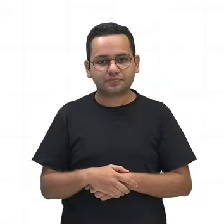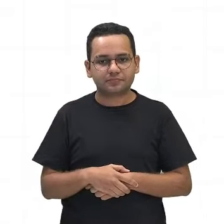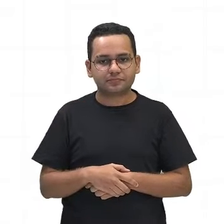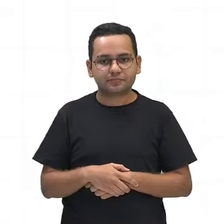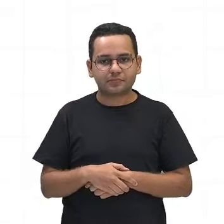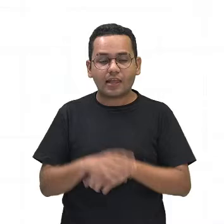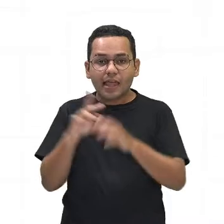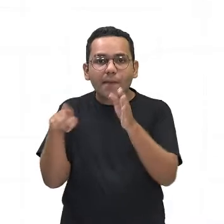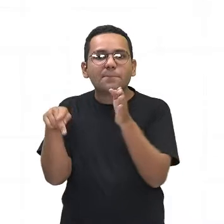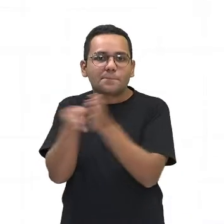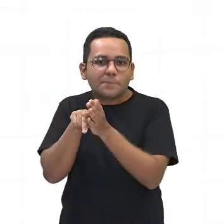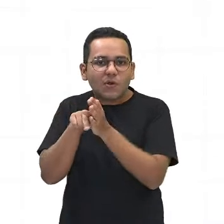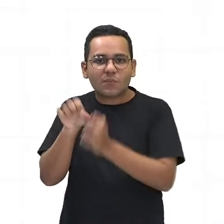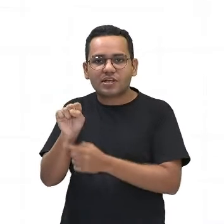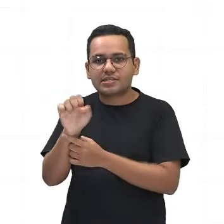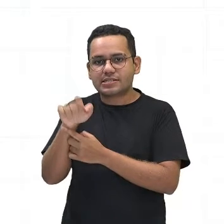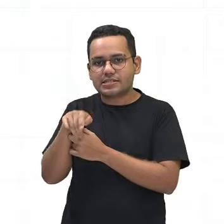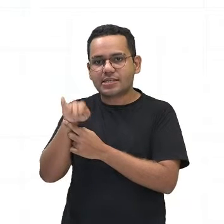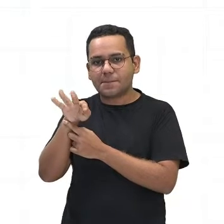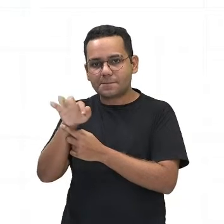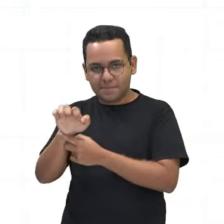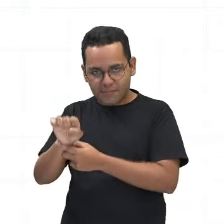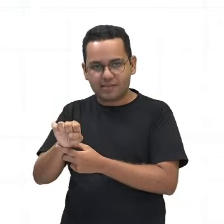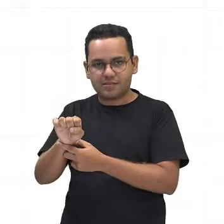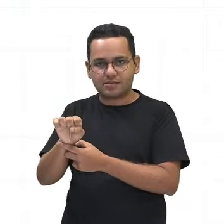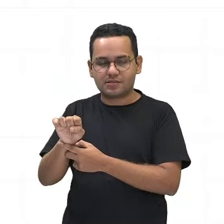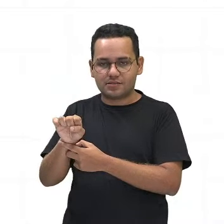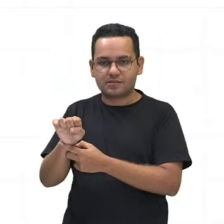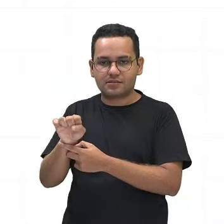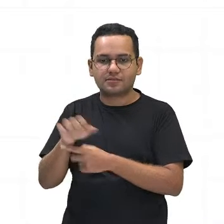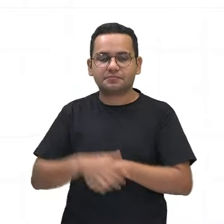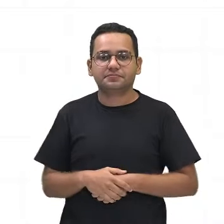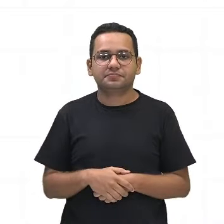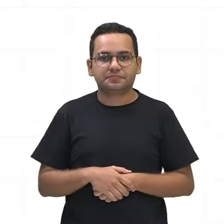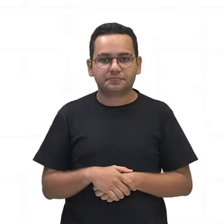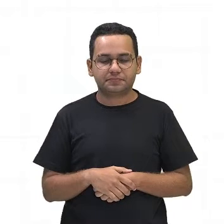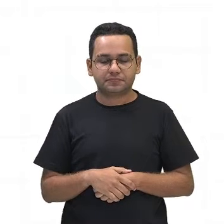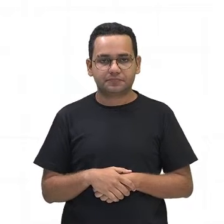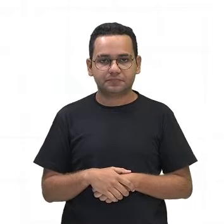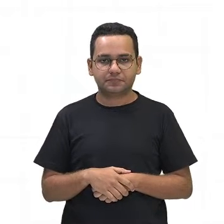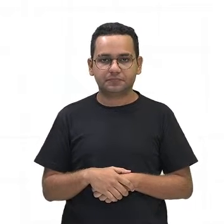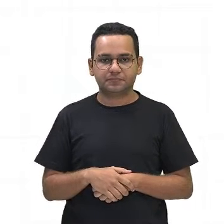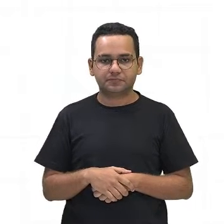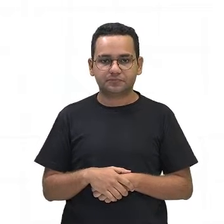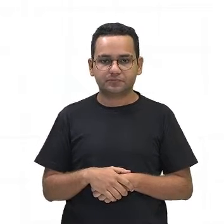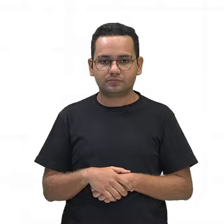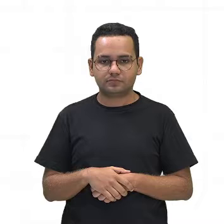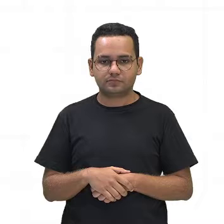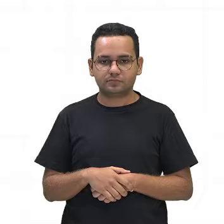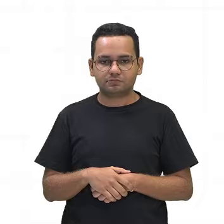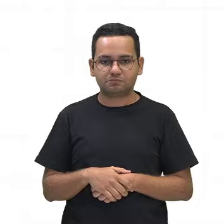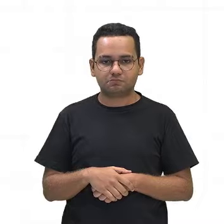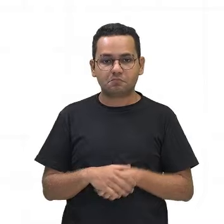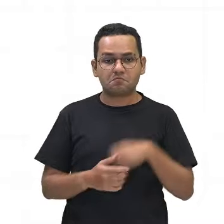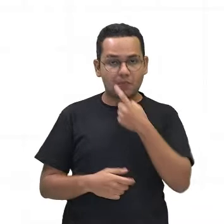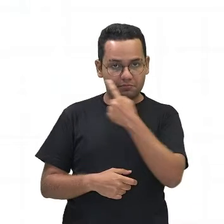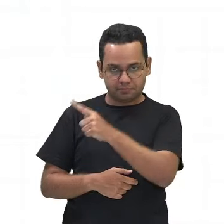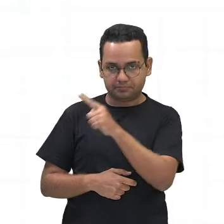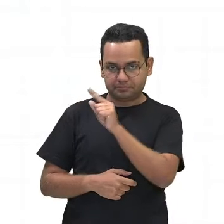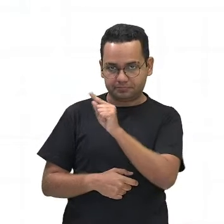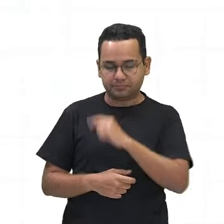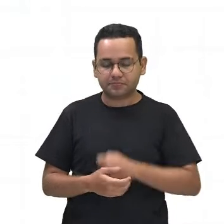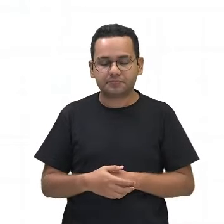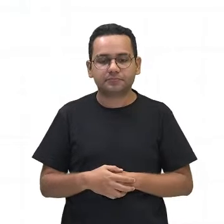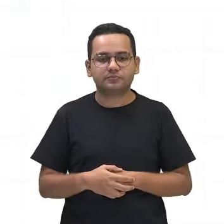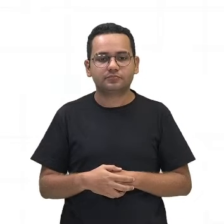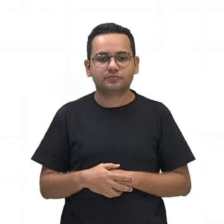própria semente, né? É a semente desses pinheiros, tá? Então, a produção de sementes.